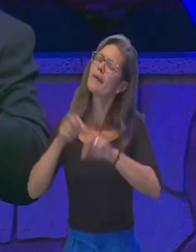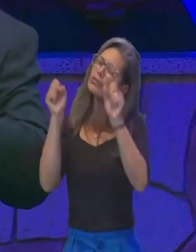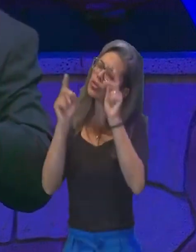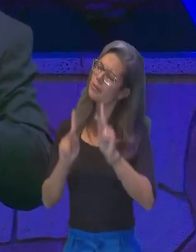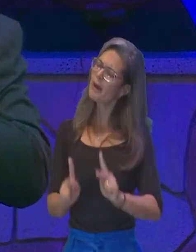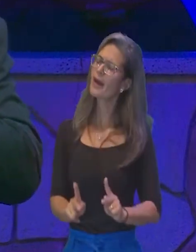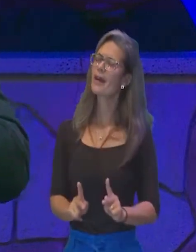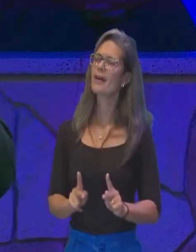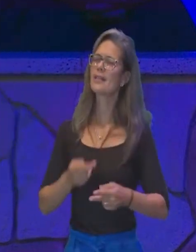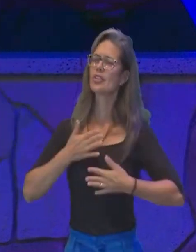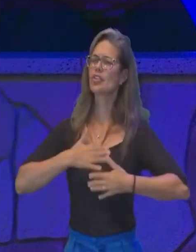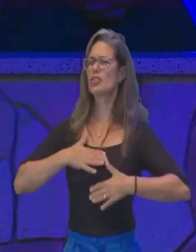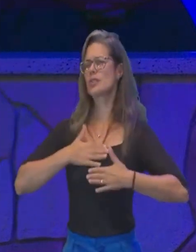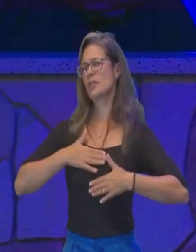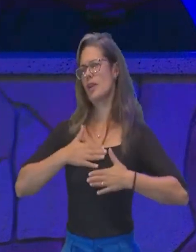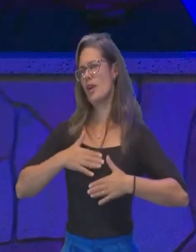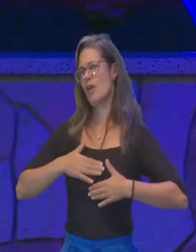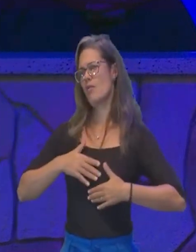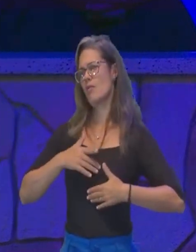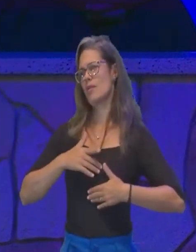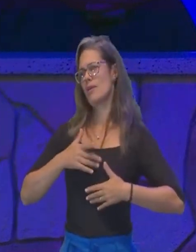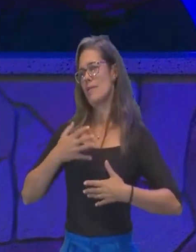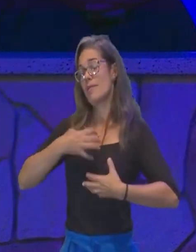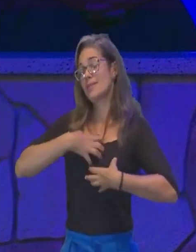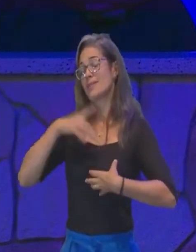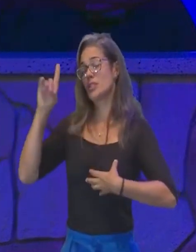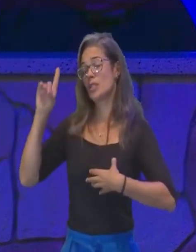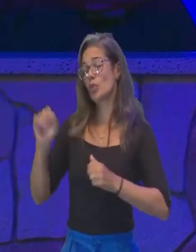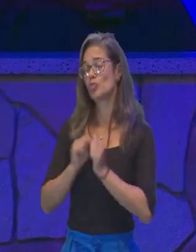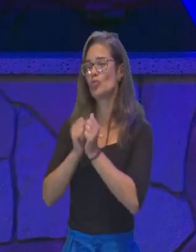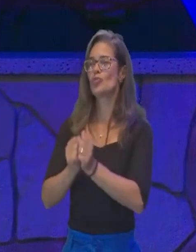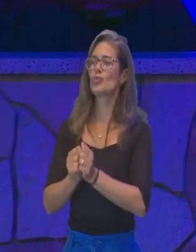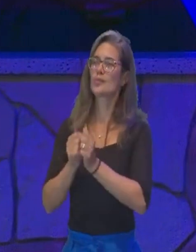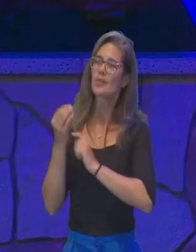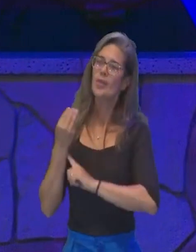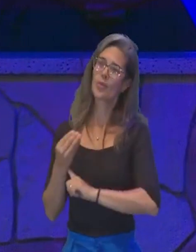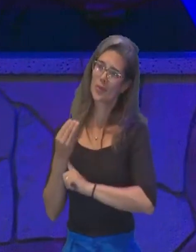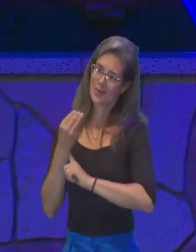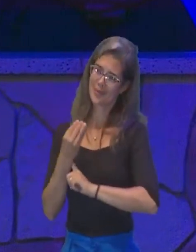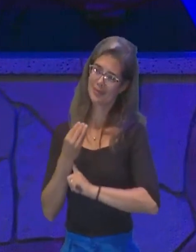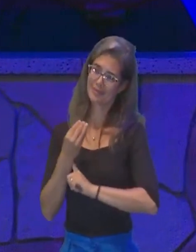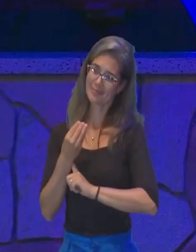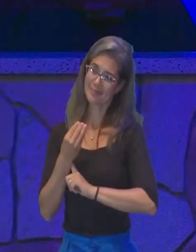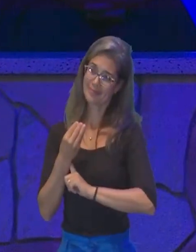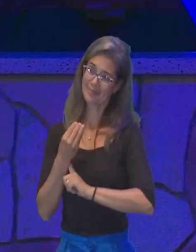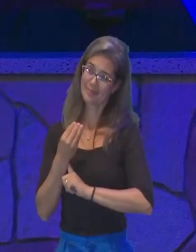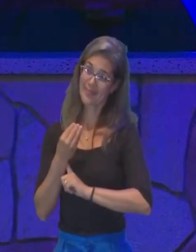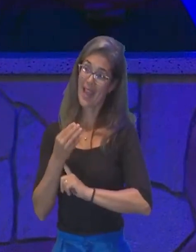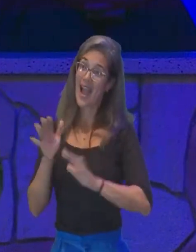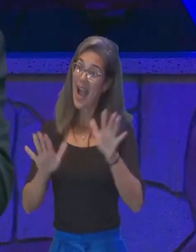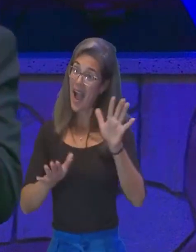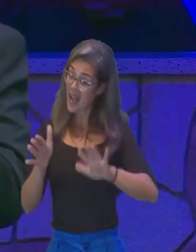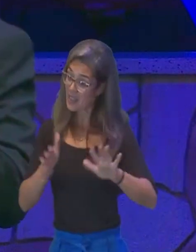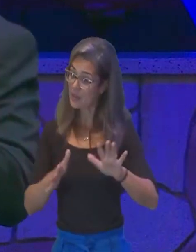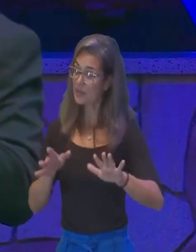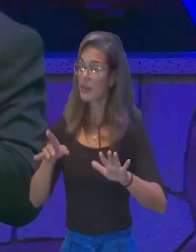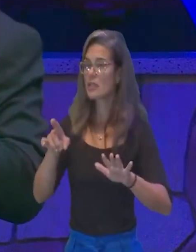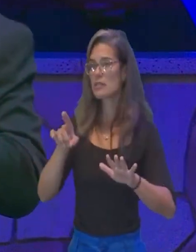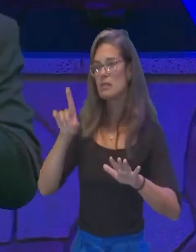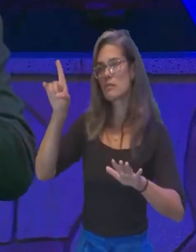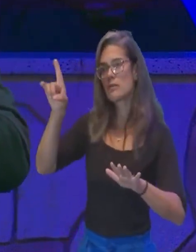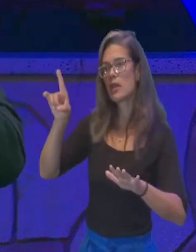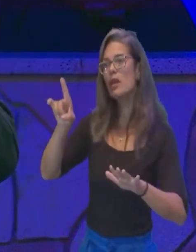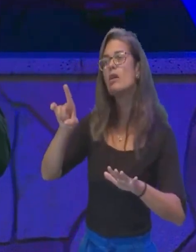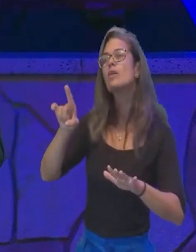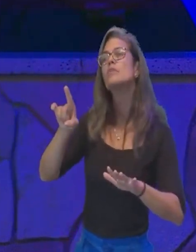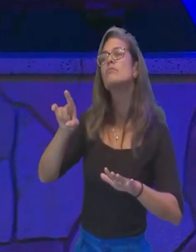ser tratado por Deus. E ouça isto, meus irmãos, muitas vezes na nossa vida o Senhor nos retira do cenário